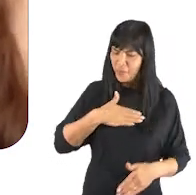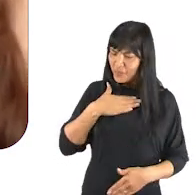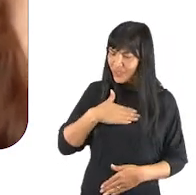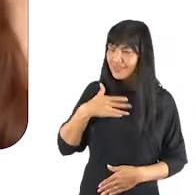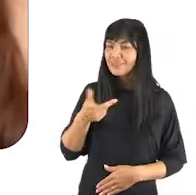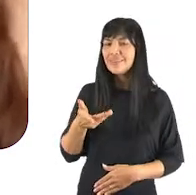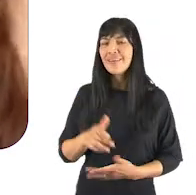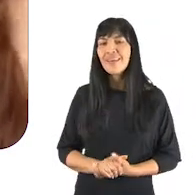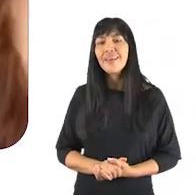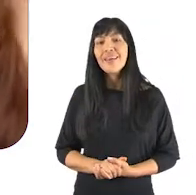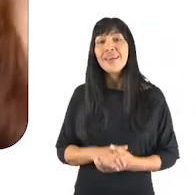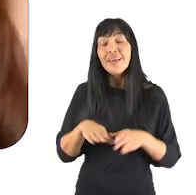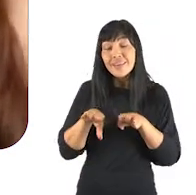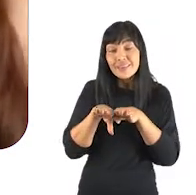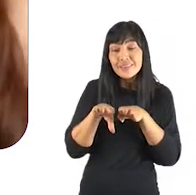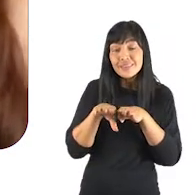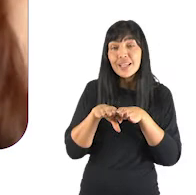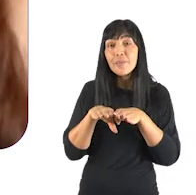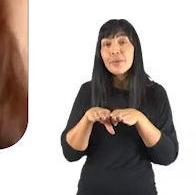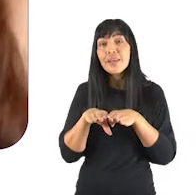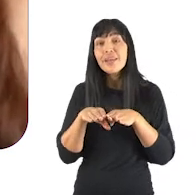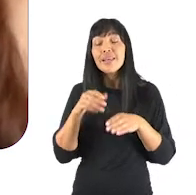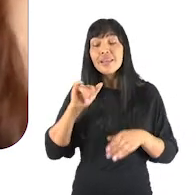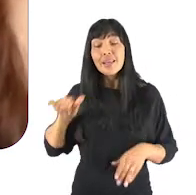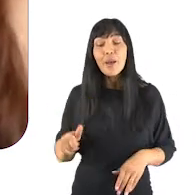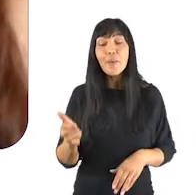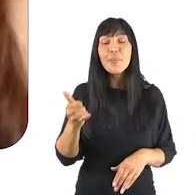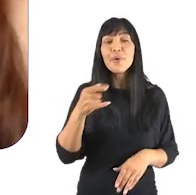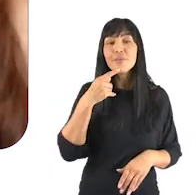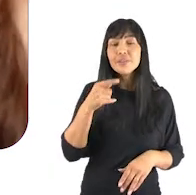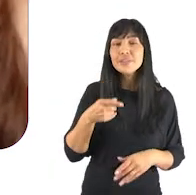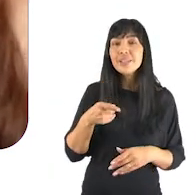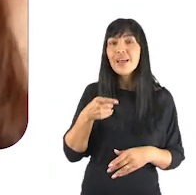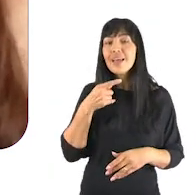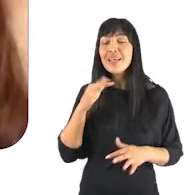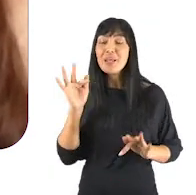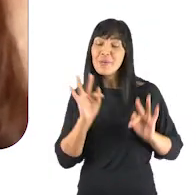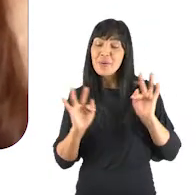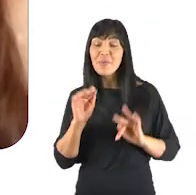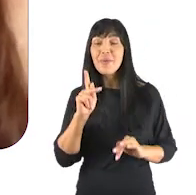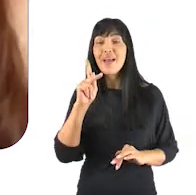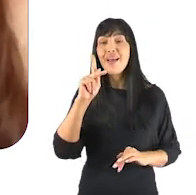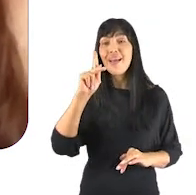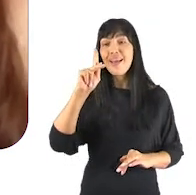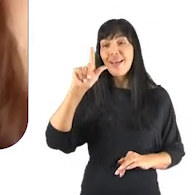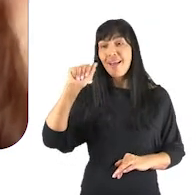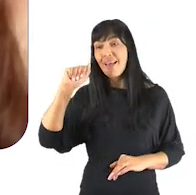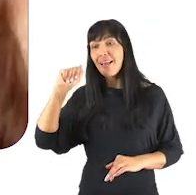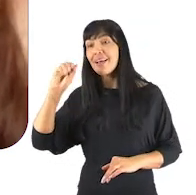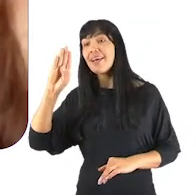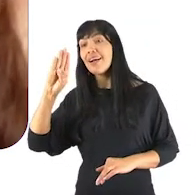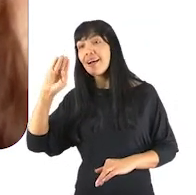um prazer. E também gostaria de aproveitar para felicitar a